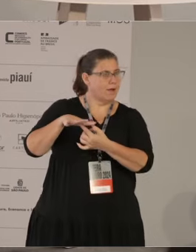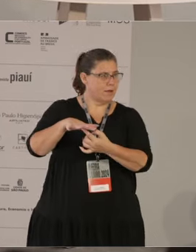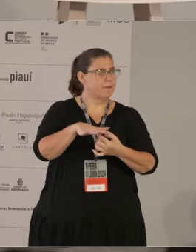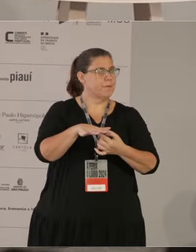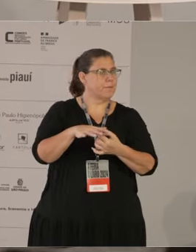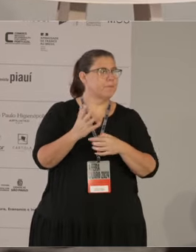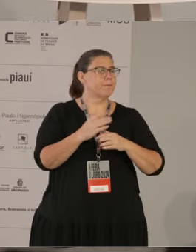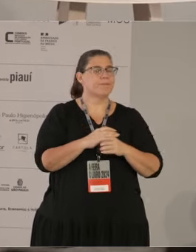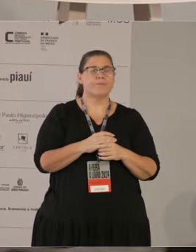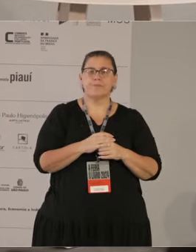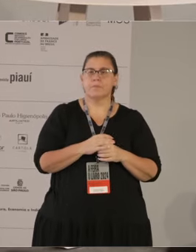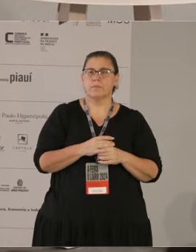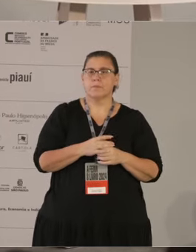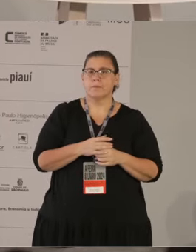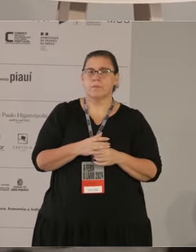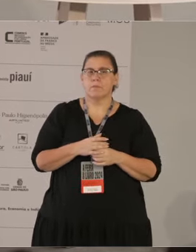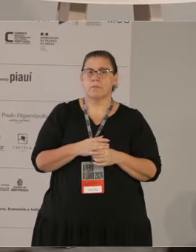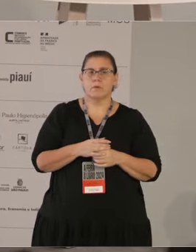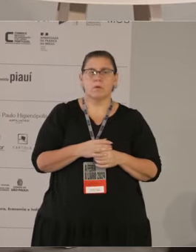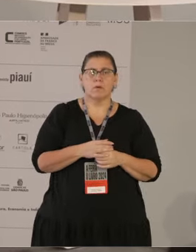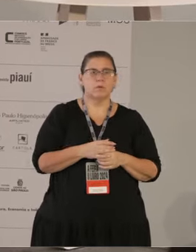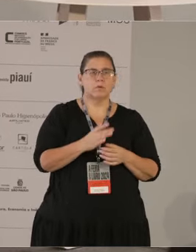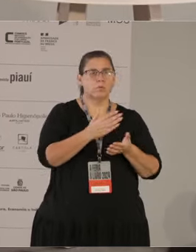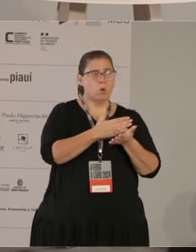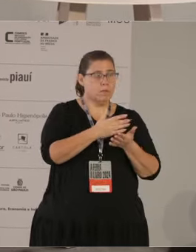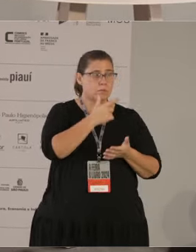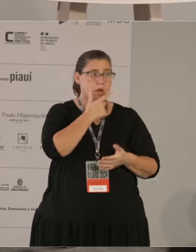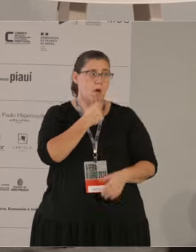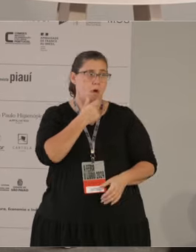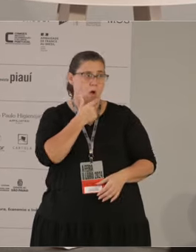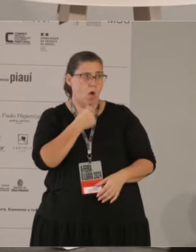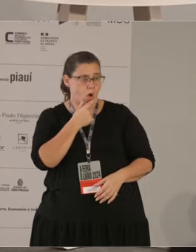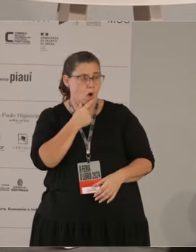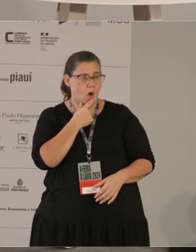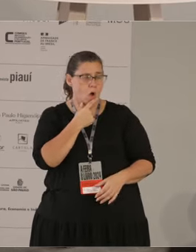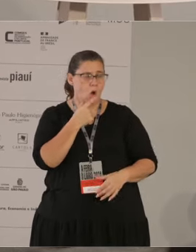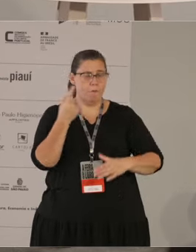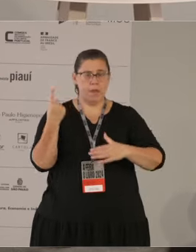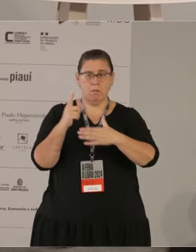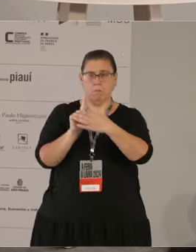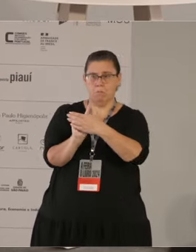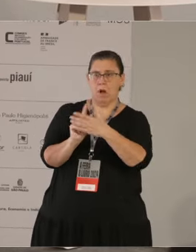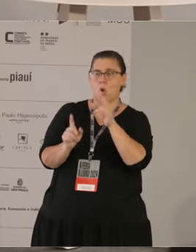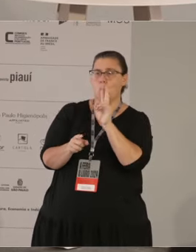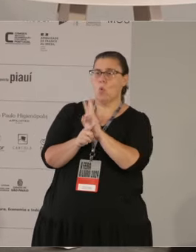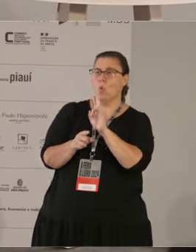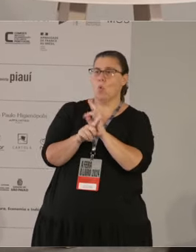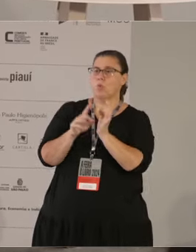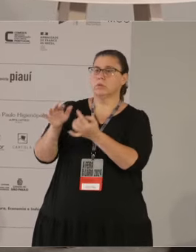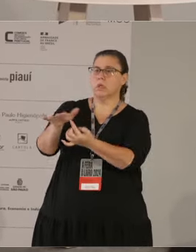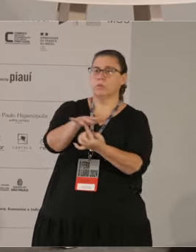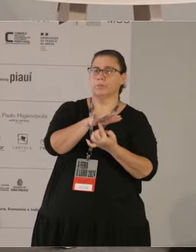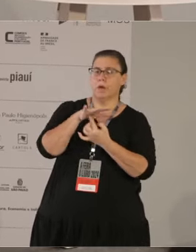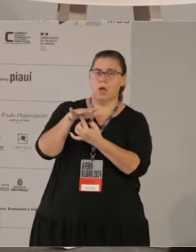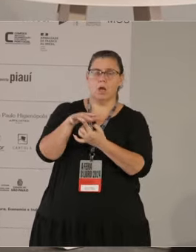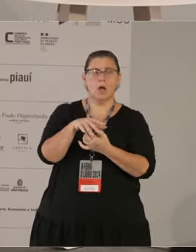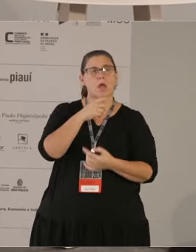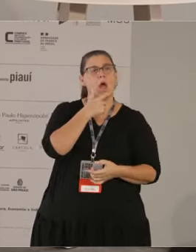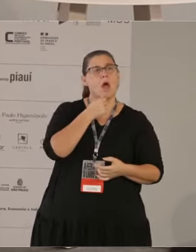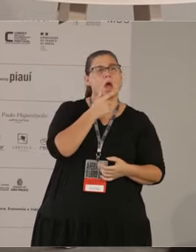no começo, eram porteiros, homens, nas guaritas para o parque. Aí, um dia, ela chega numa